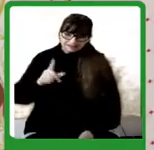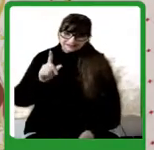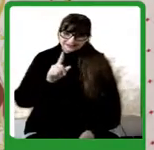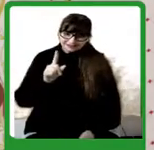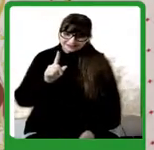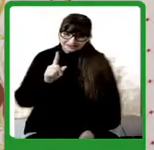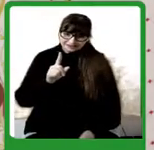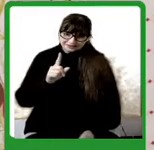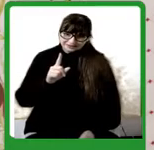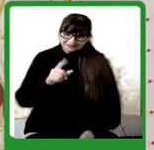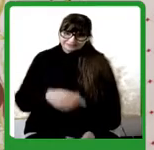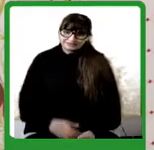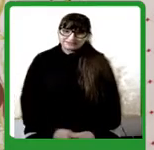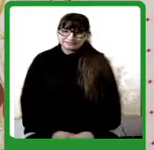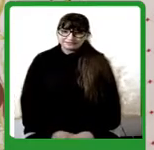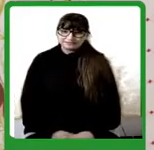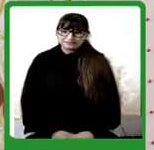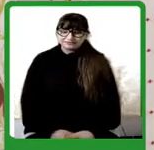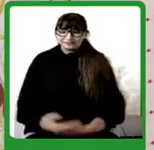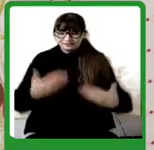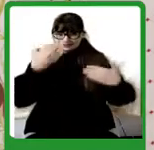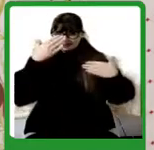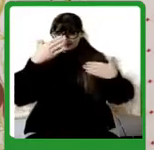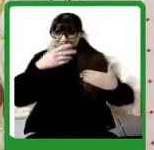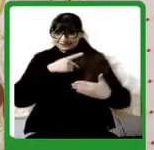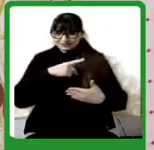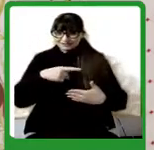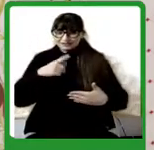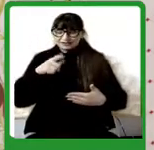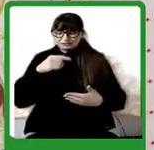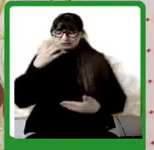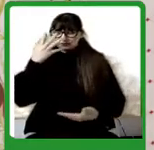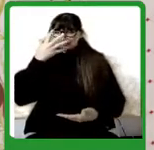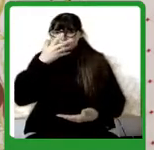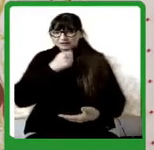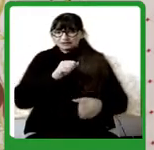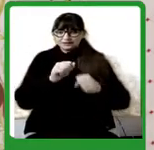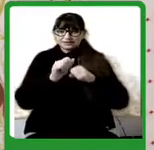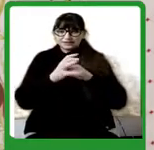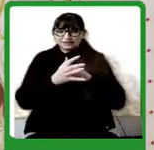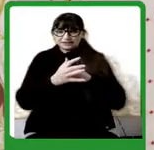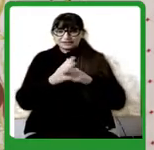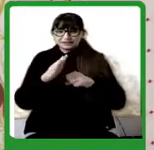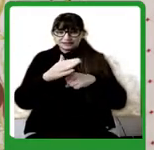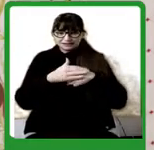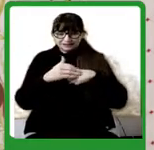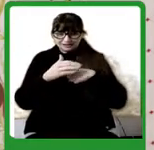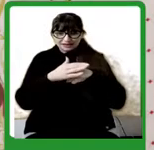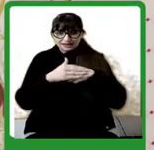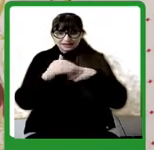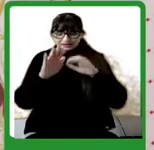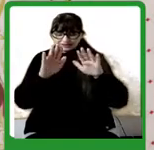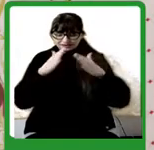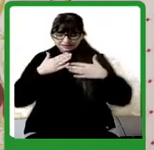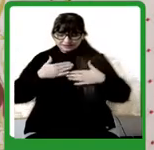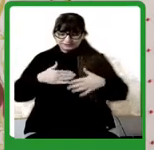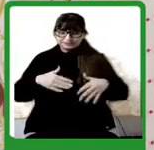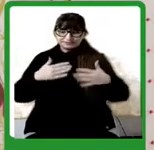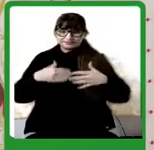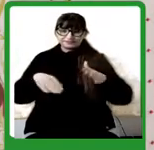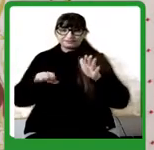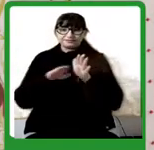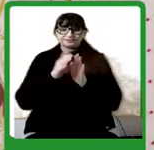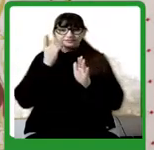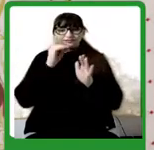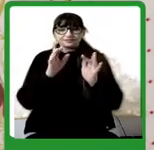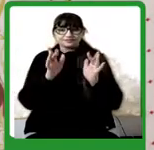Obrigado, Angelita, do avental, gostei. Muito bonito, Sicredi. Dona Maria, se acalma. Tá chegando o Dia dos Namorados. O seu Lúcio vai